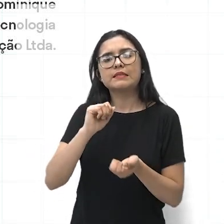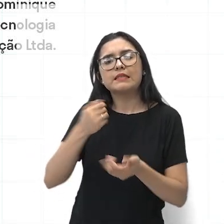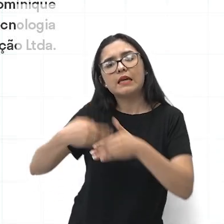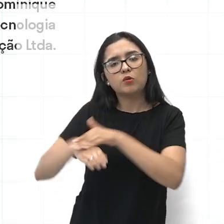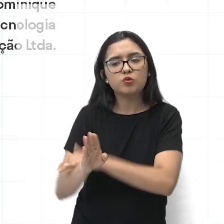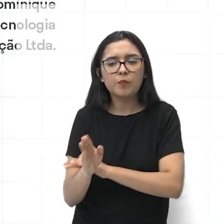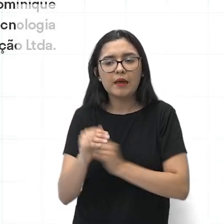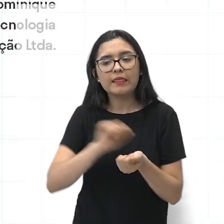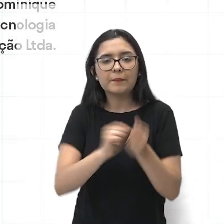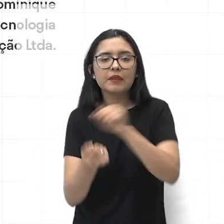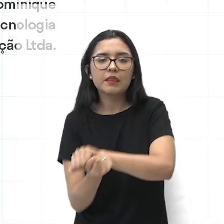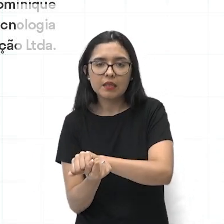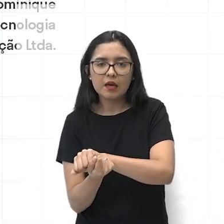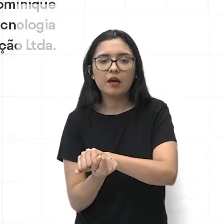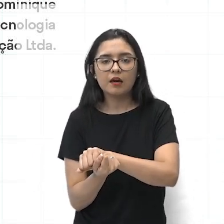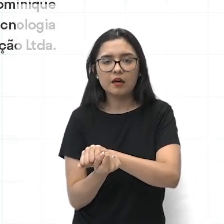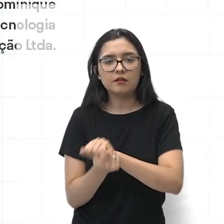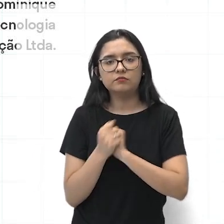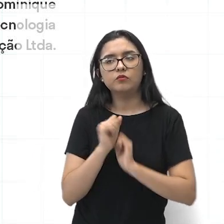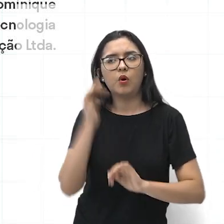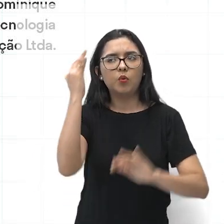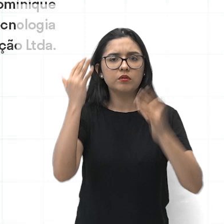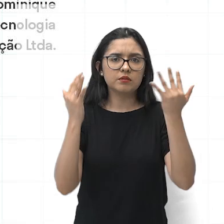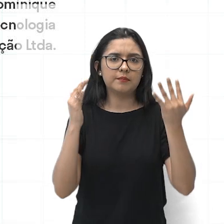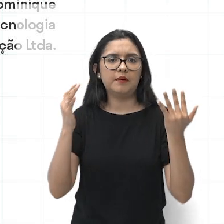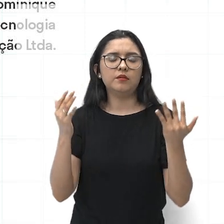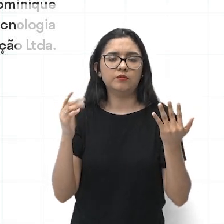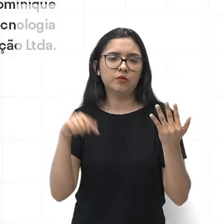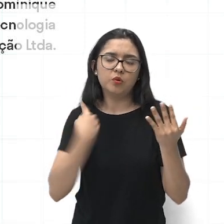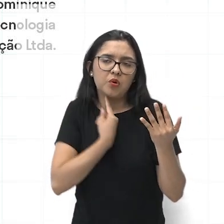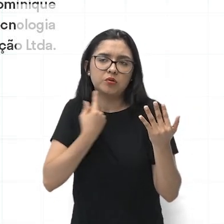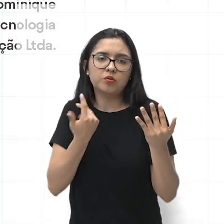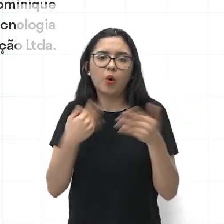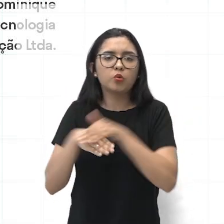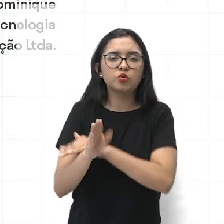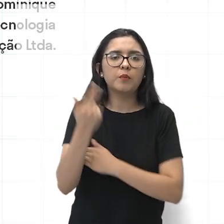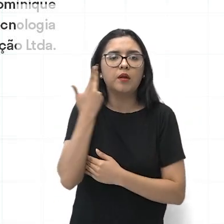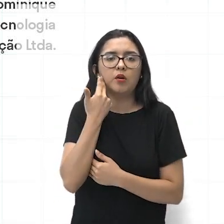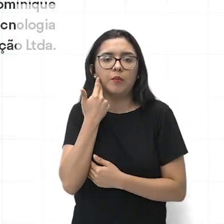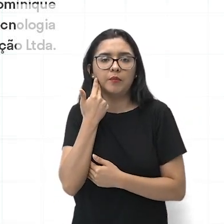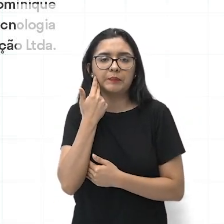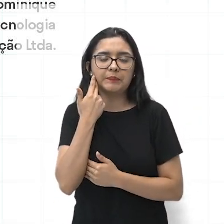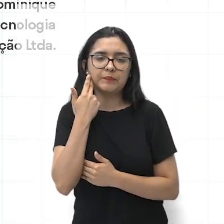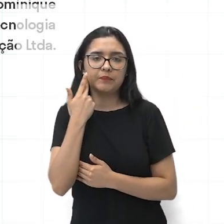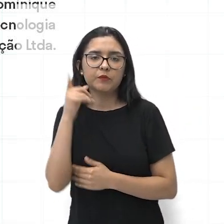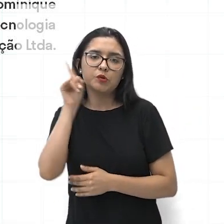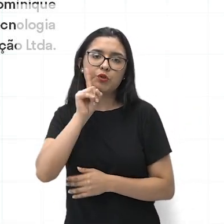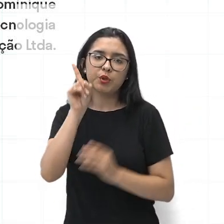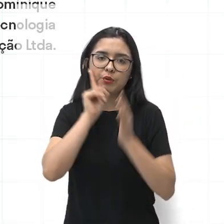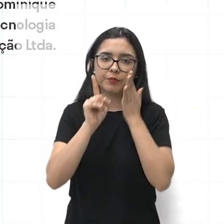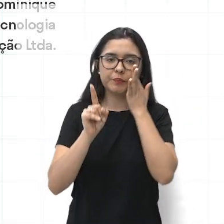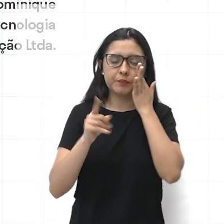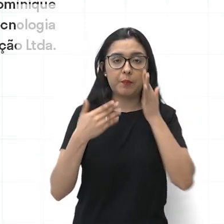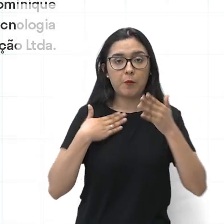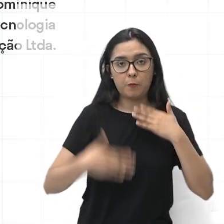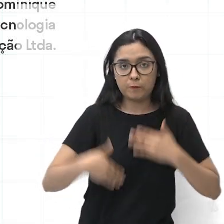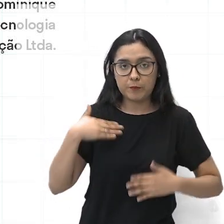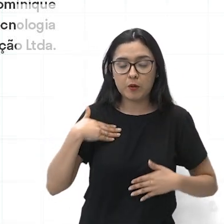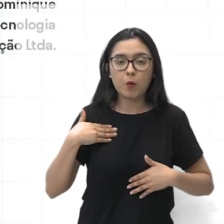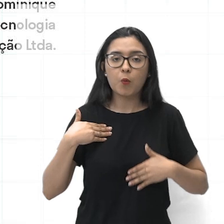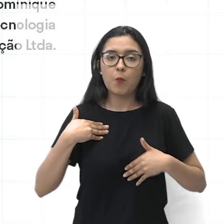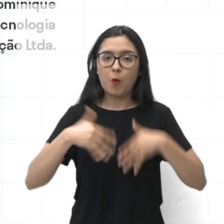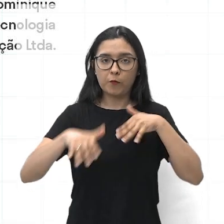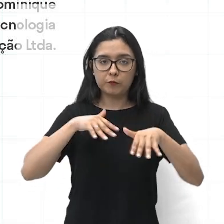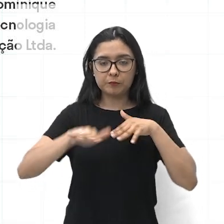por exemplo, a algum fenômeno que está além daquilo que nós chamamos de rotina, né, dentro dos movimentos.